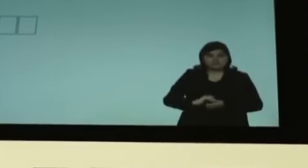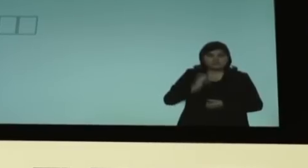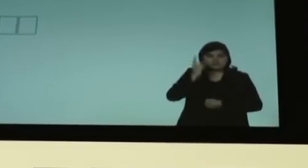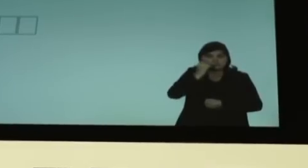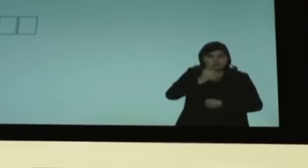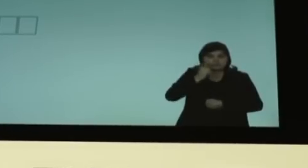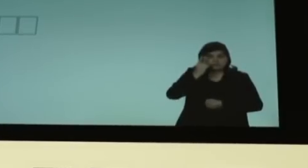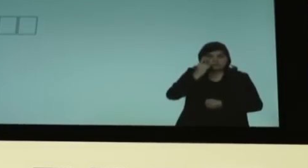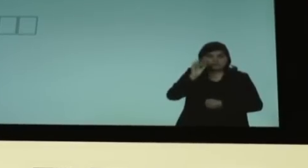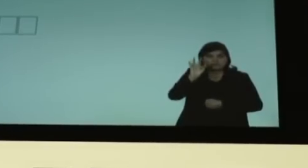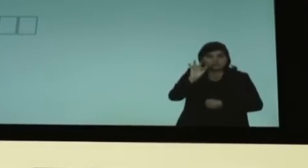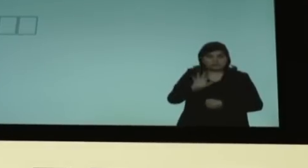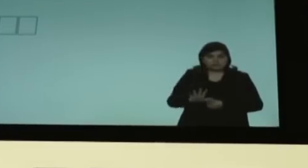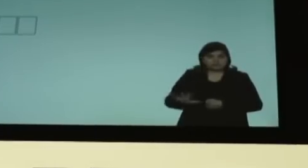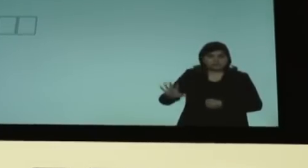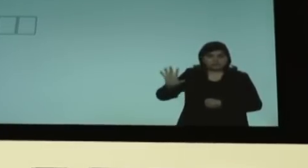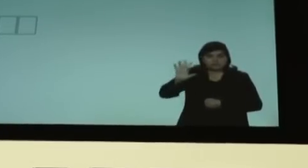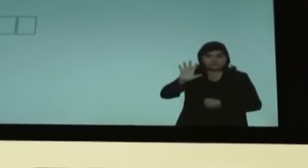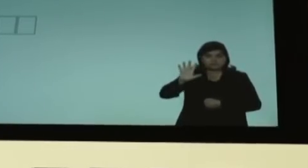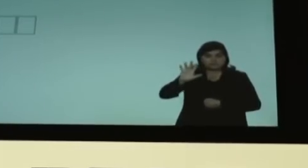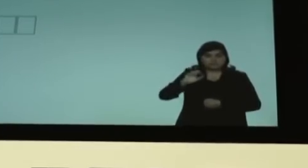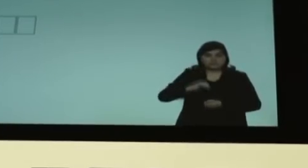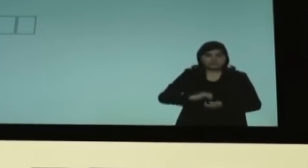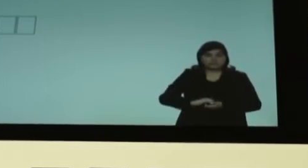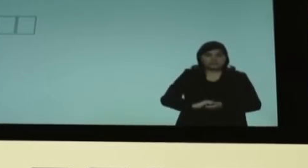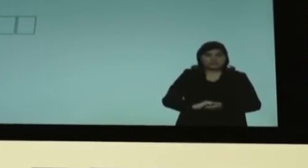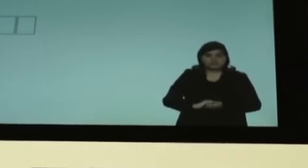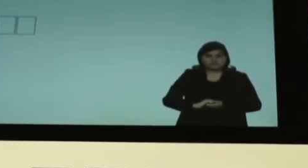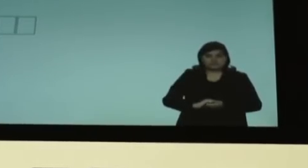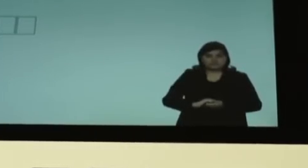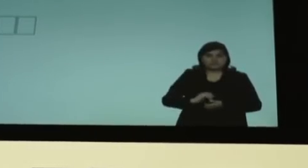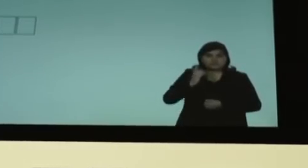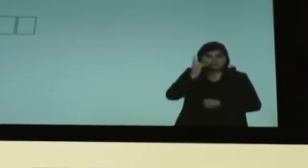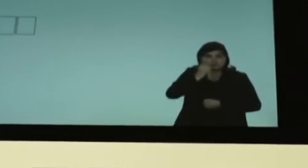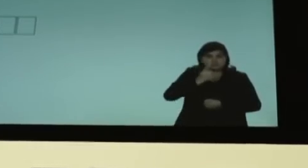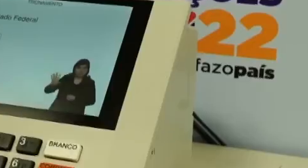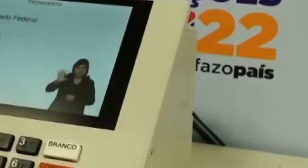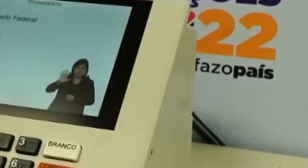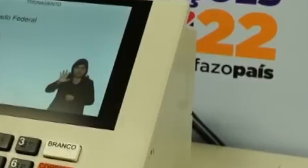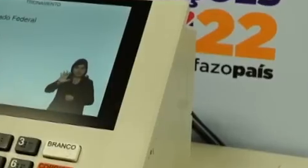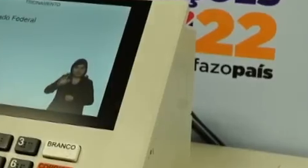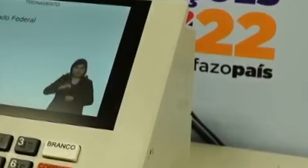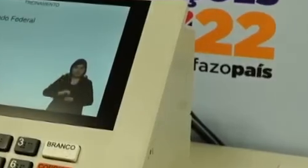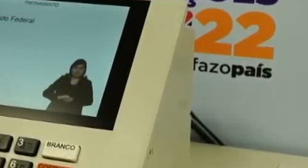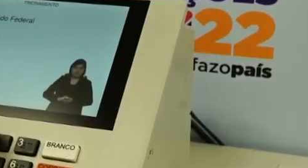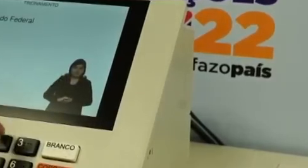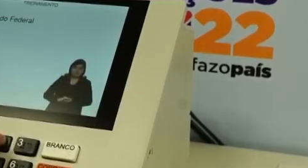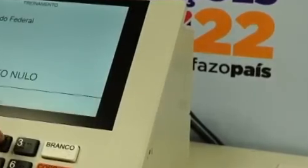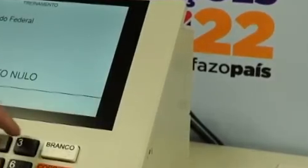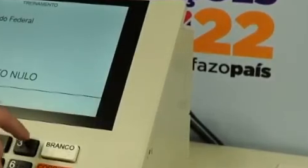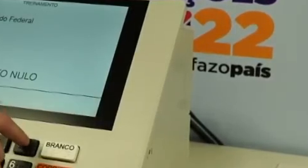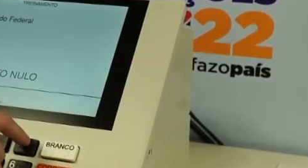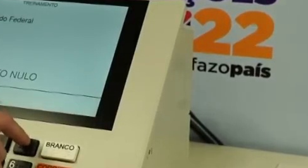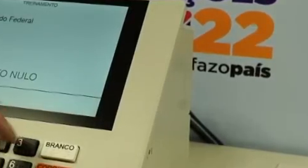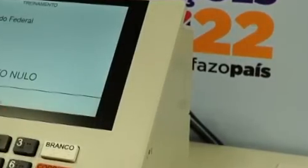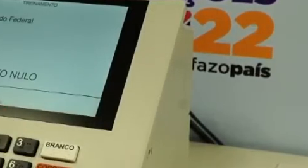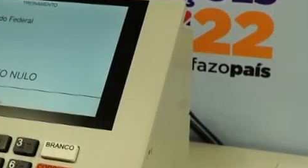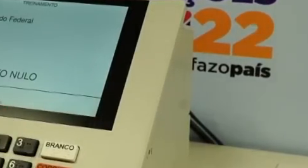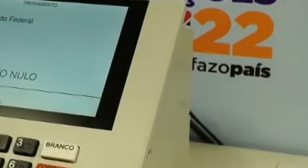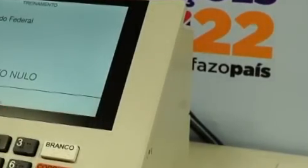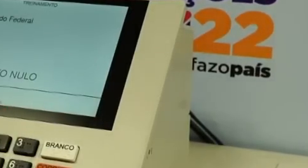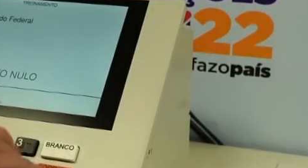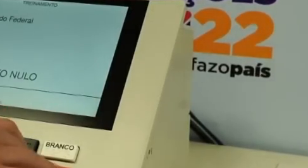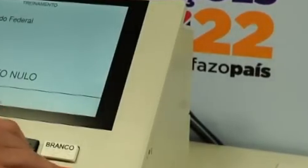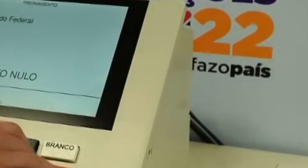de propaganda eleitoral. A regra é muito simples, não pode ter propaganda eleitoral. Não pode ter propaganda eleitoral nem na internet amanhã.